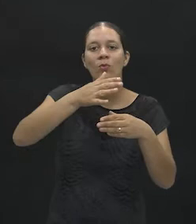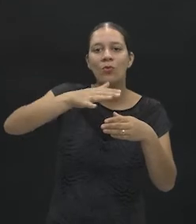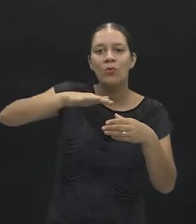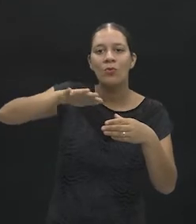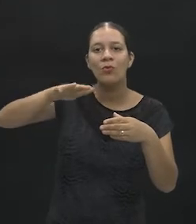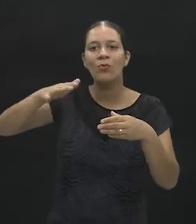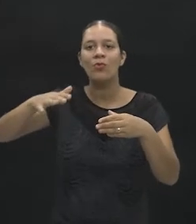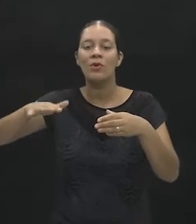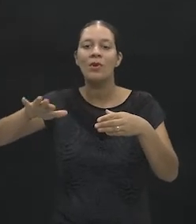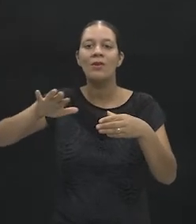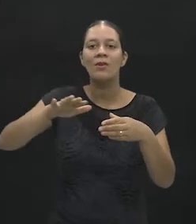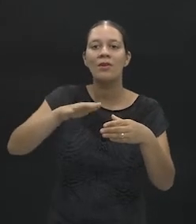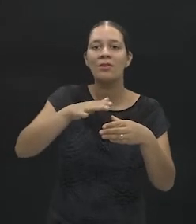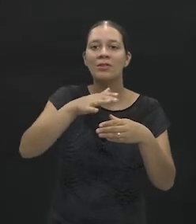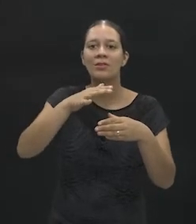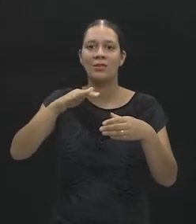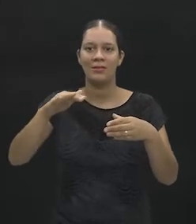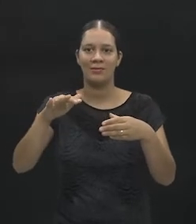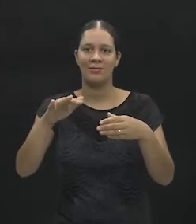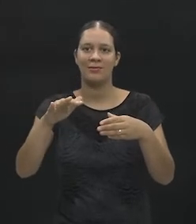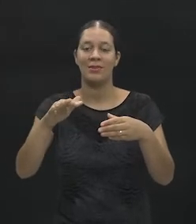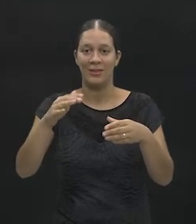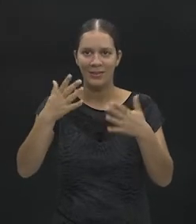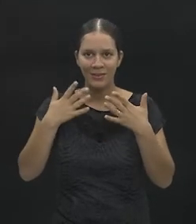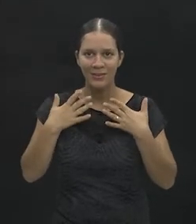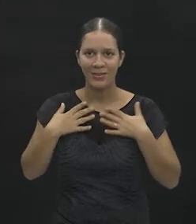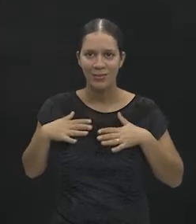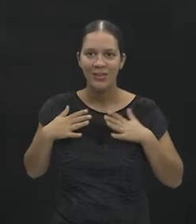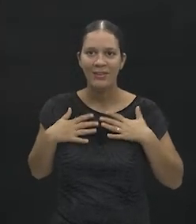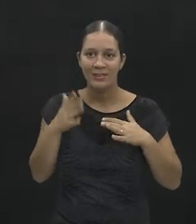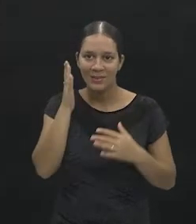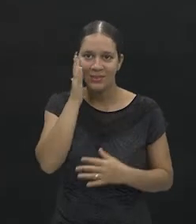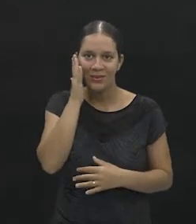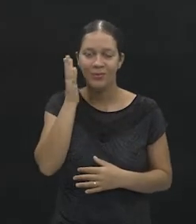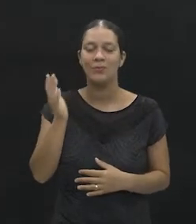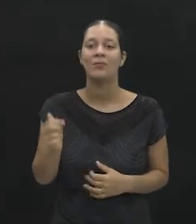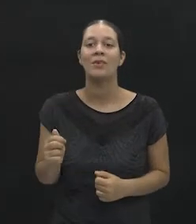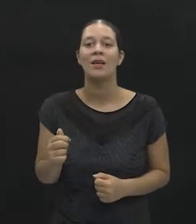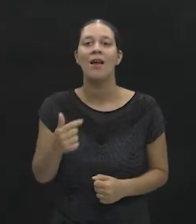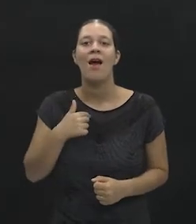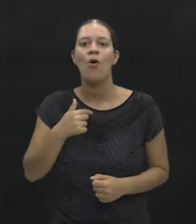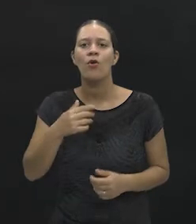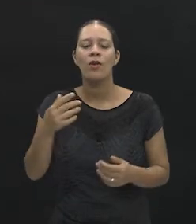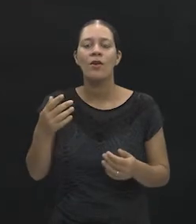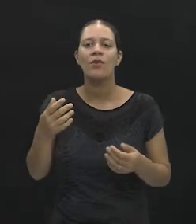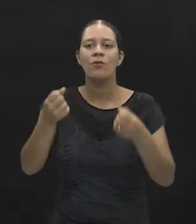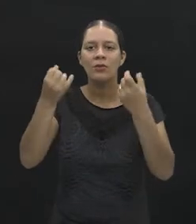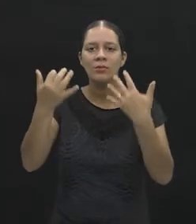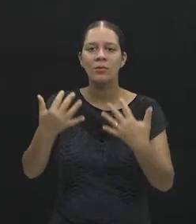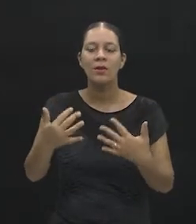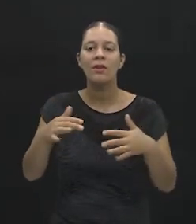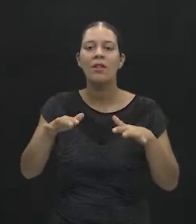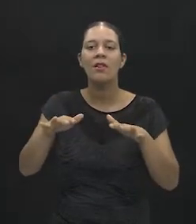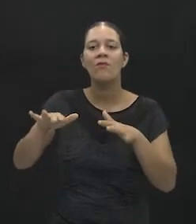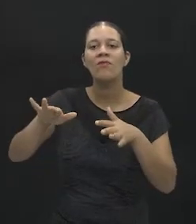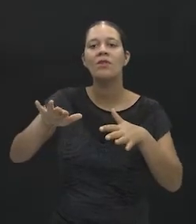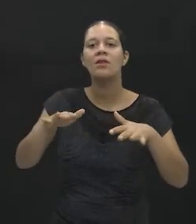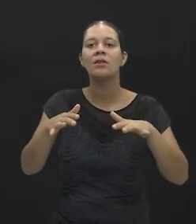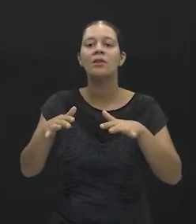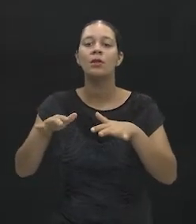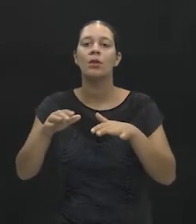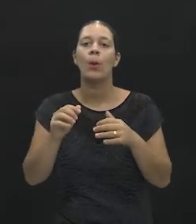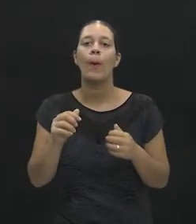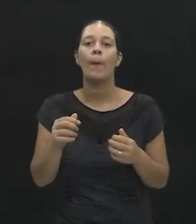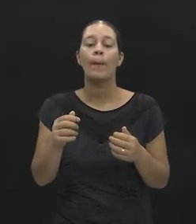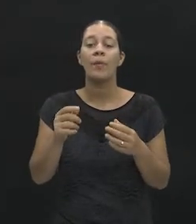e, boiando sobre a água, eu vou ter a serragem. Tranquilo? Bem, vou falar da levigação. A